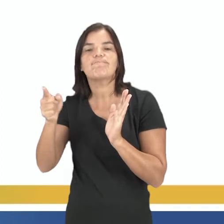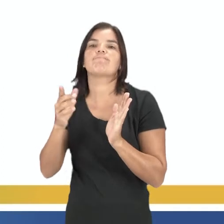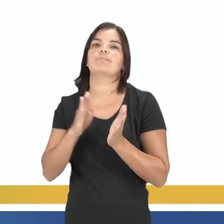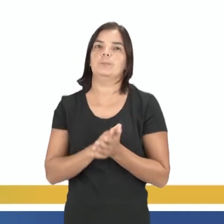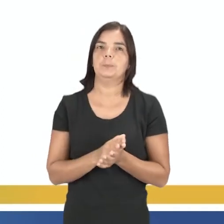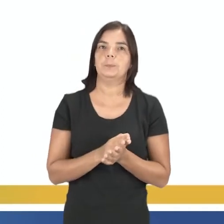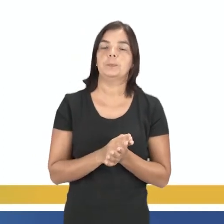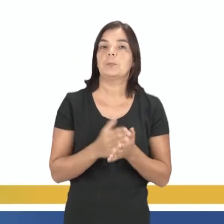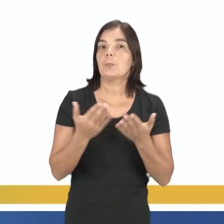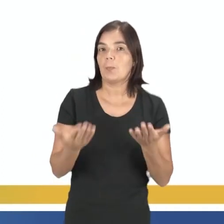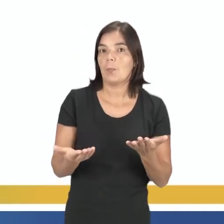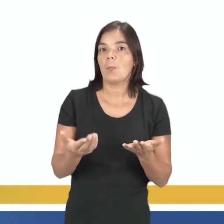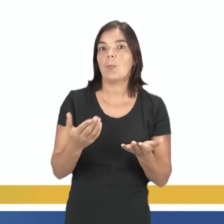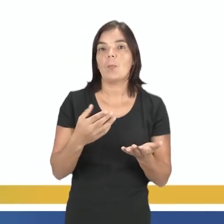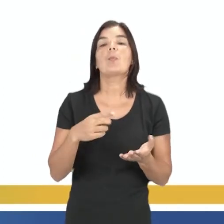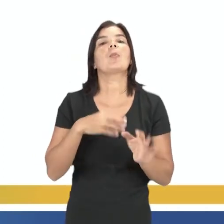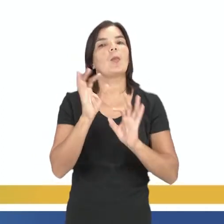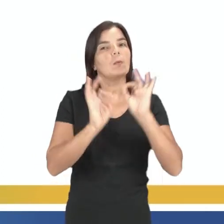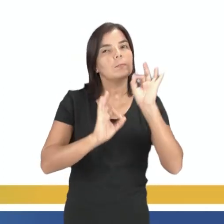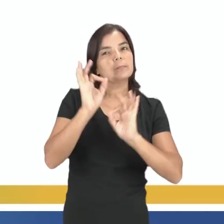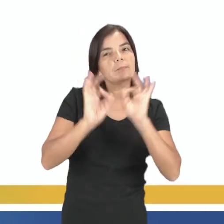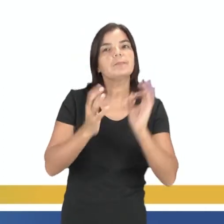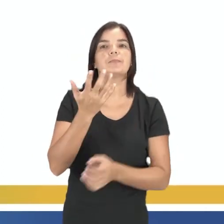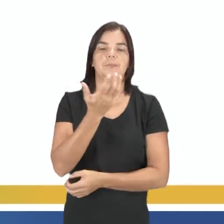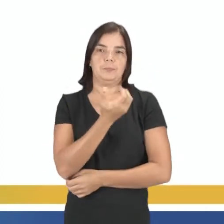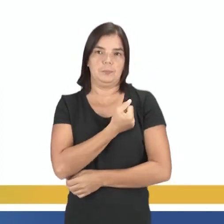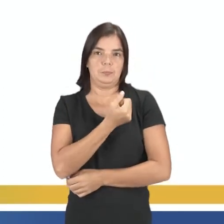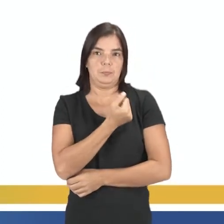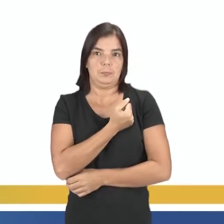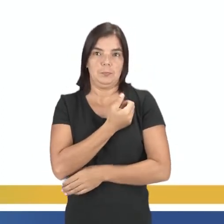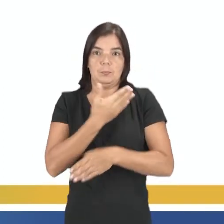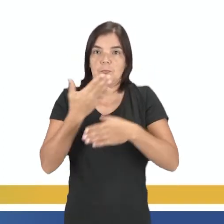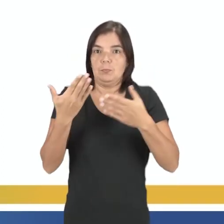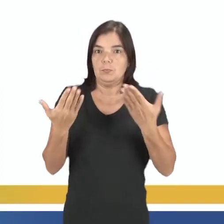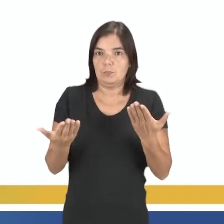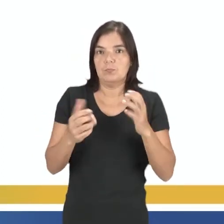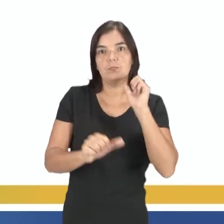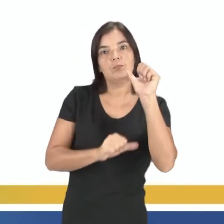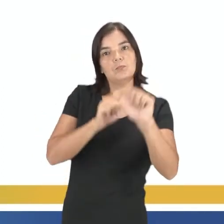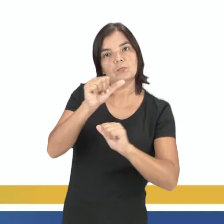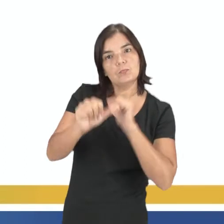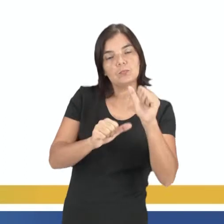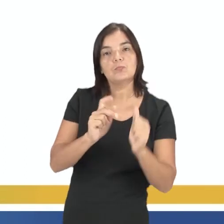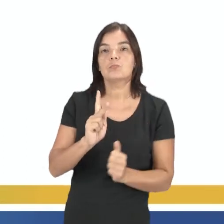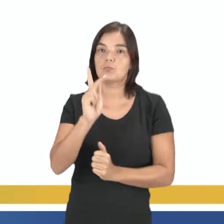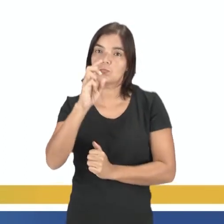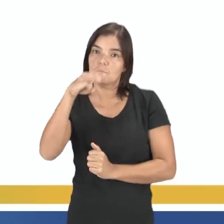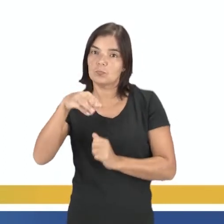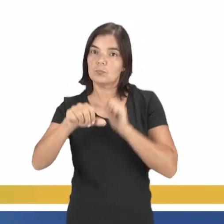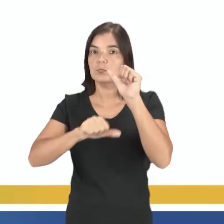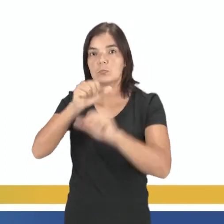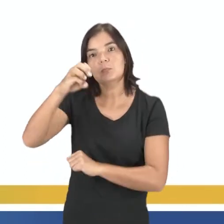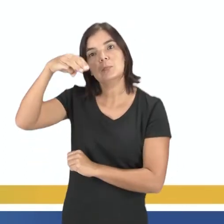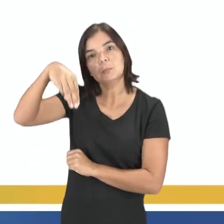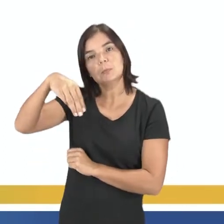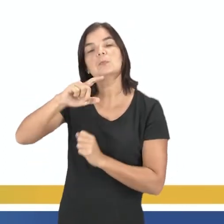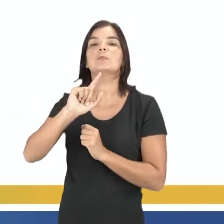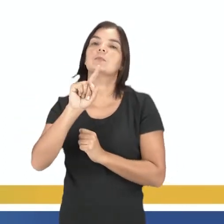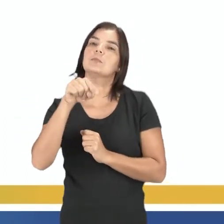essa vírgula. Então, a gente reorganizou esse número, tanto transformando de quilômetro para metro, e